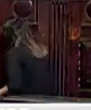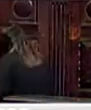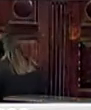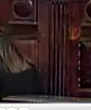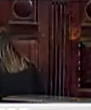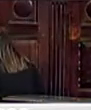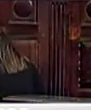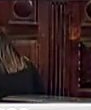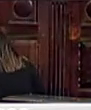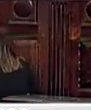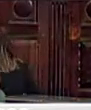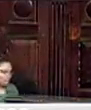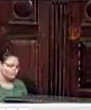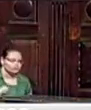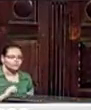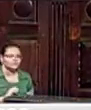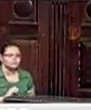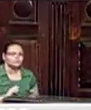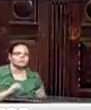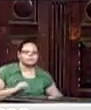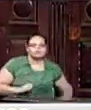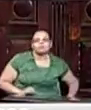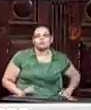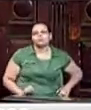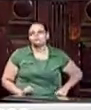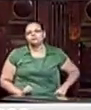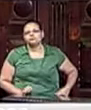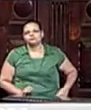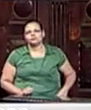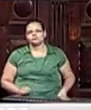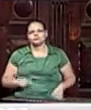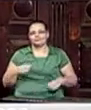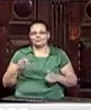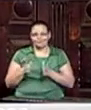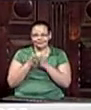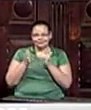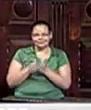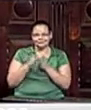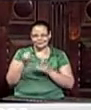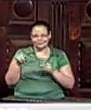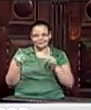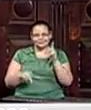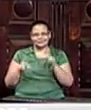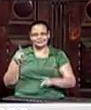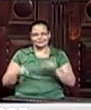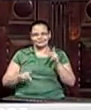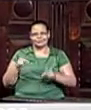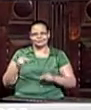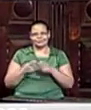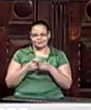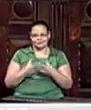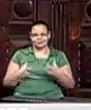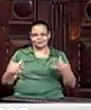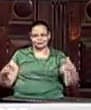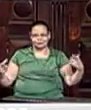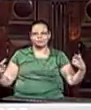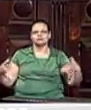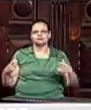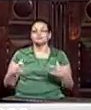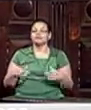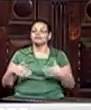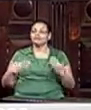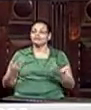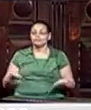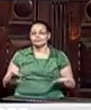renda nacional, cada vez mais concentrada. O empobrecimento da população crescendo a olhos vistos. E